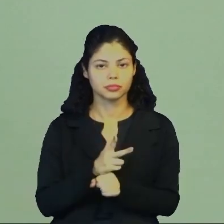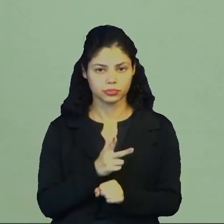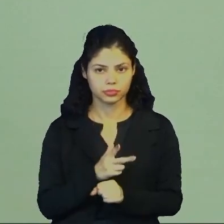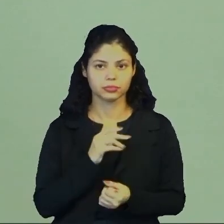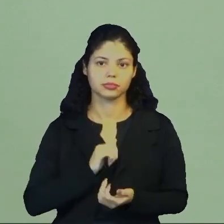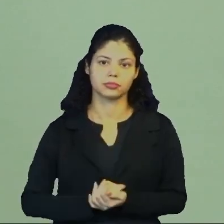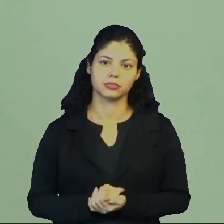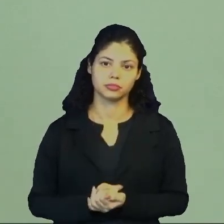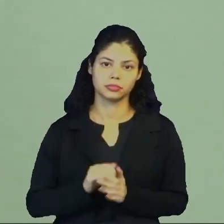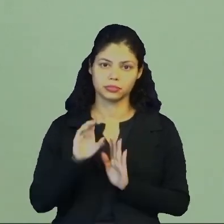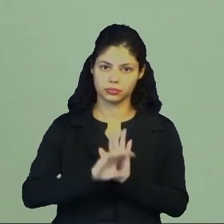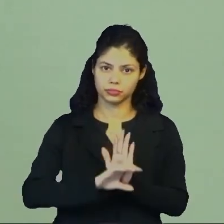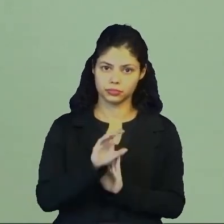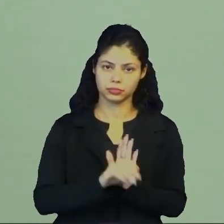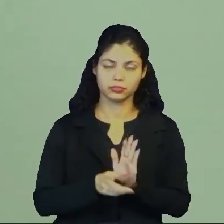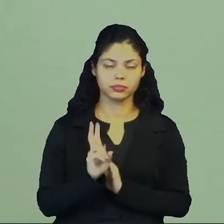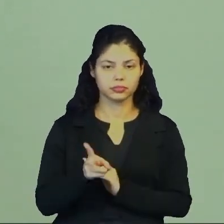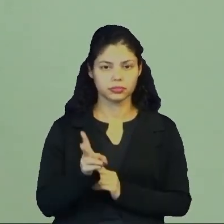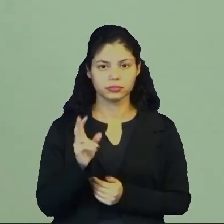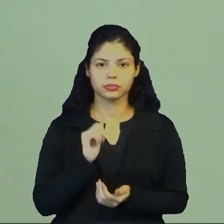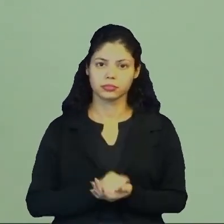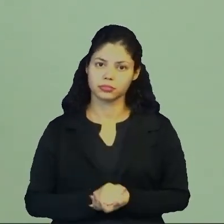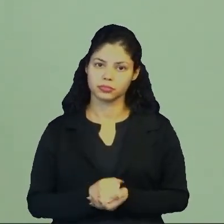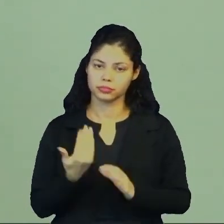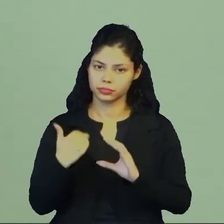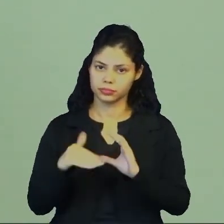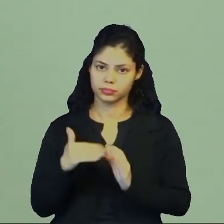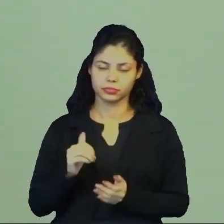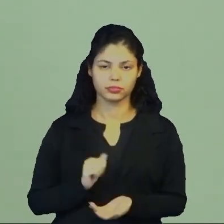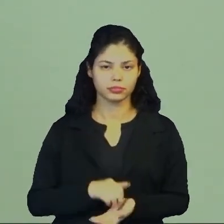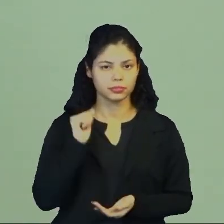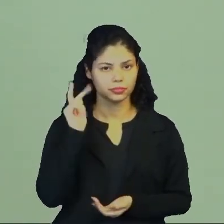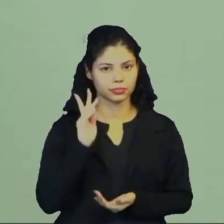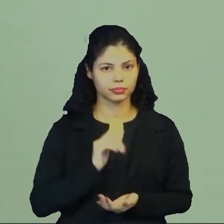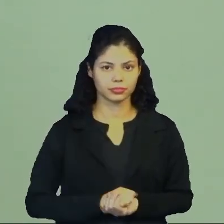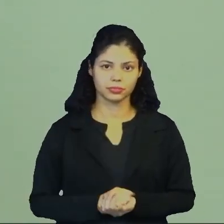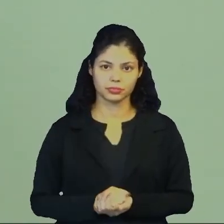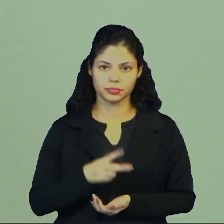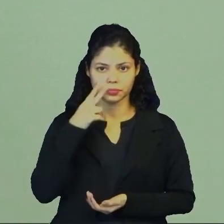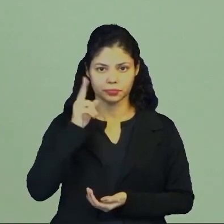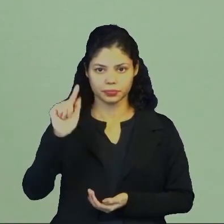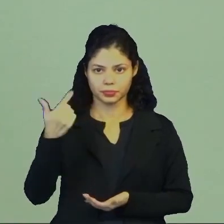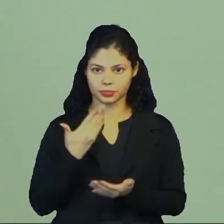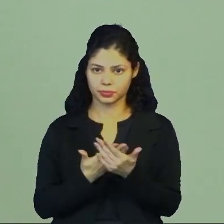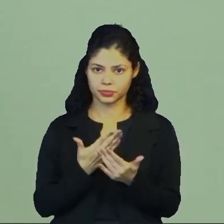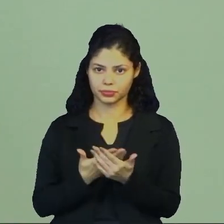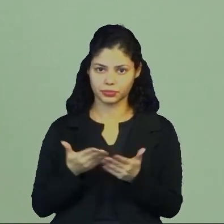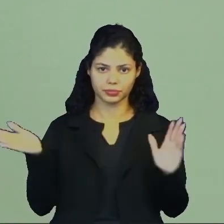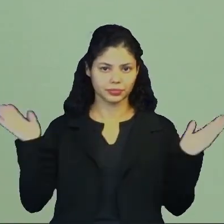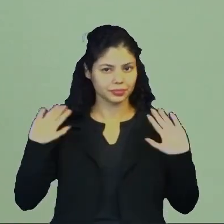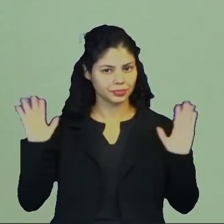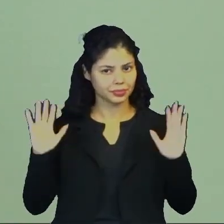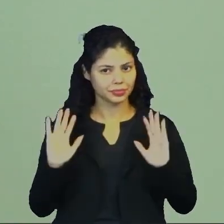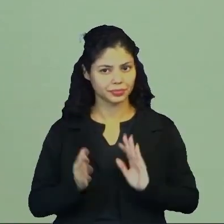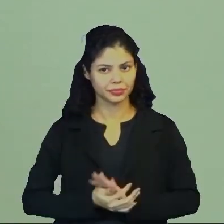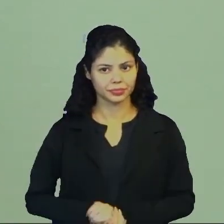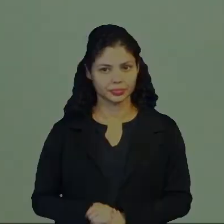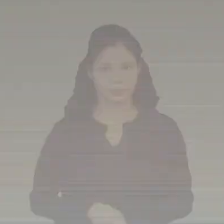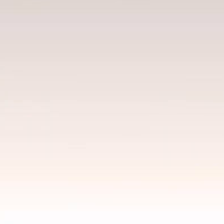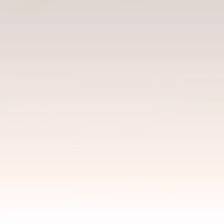vídeos, nossos conteúdos que estão sempre sendo postados lá, ok? E nos vemos na próxima aula. Até lá!